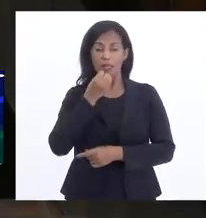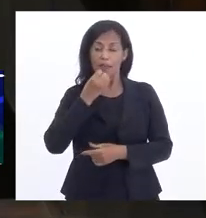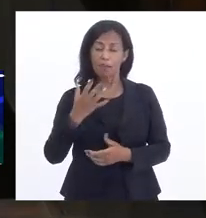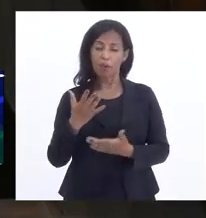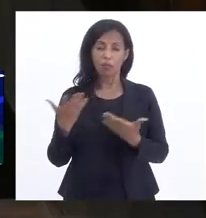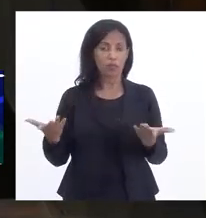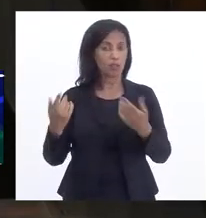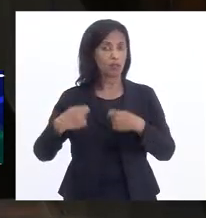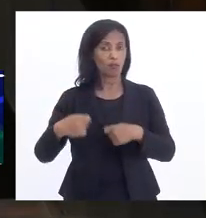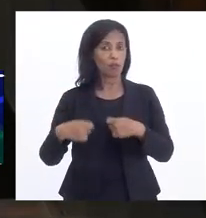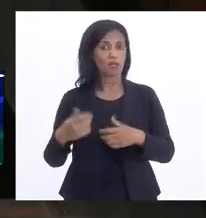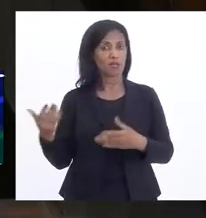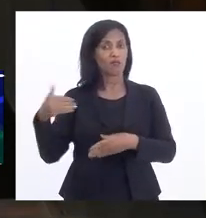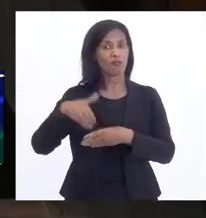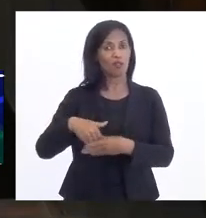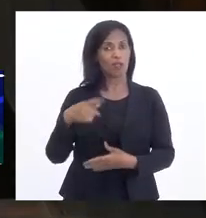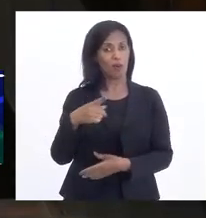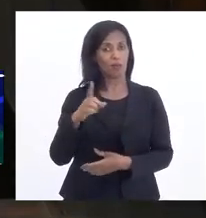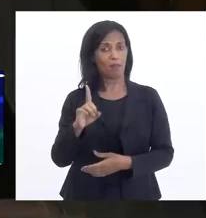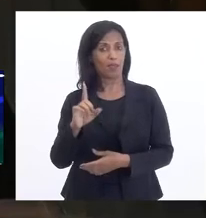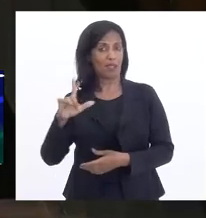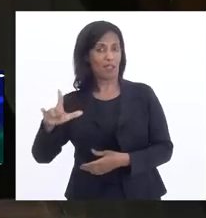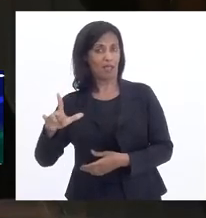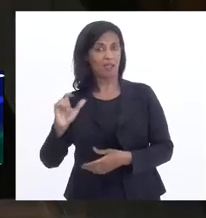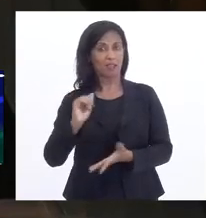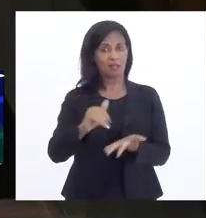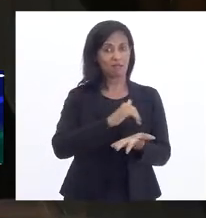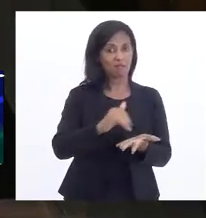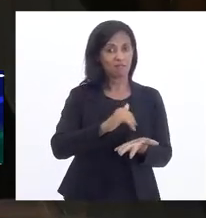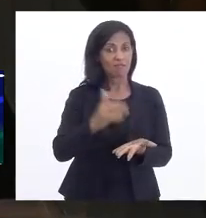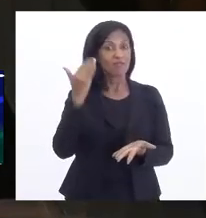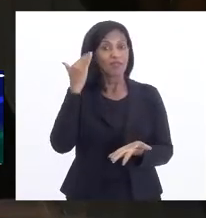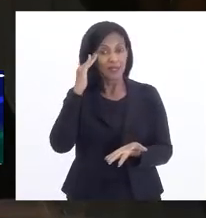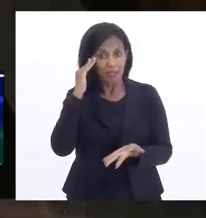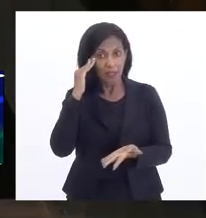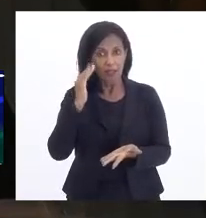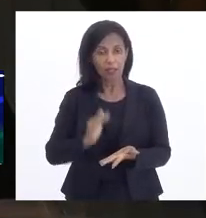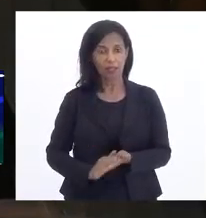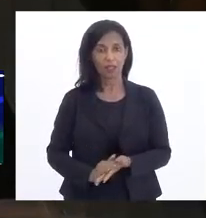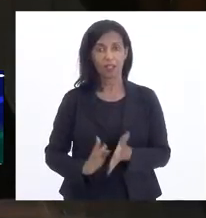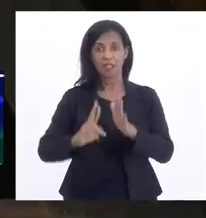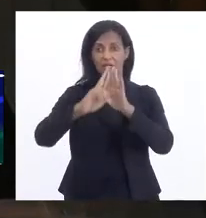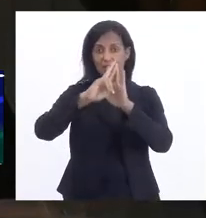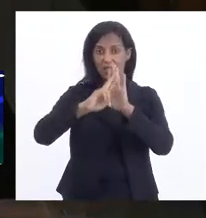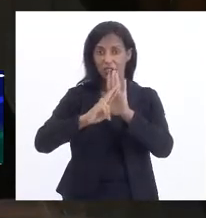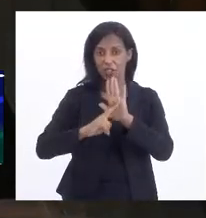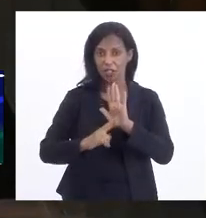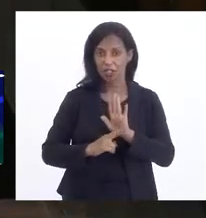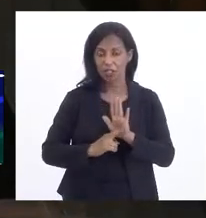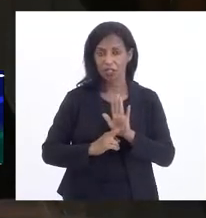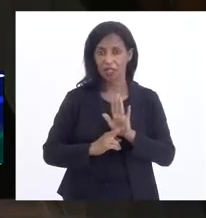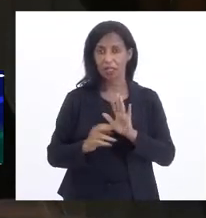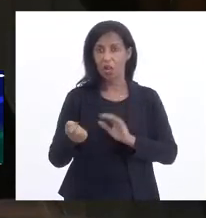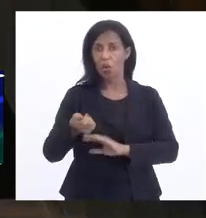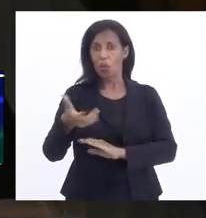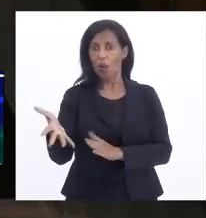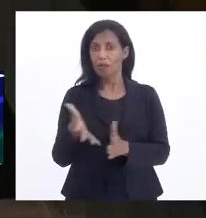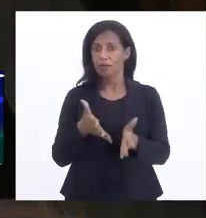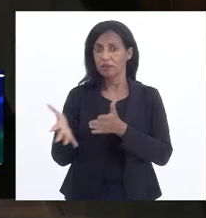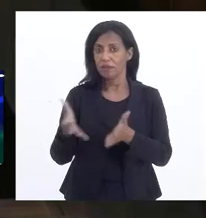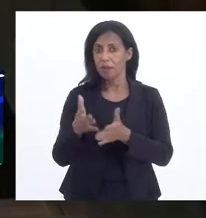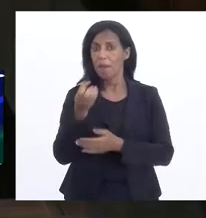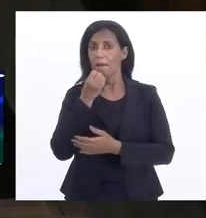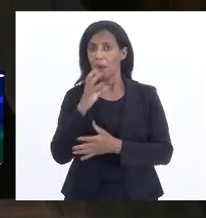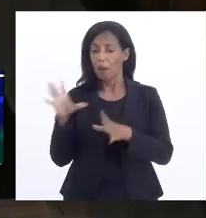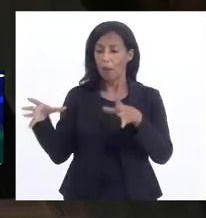não for necessário votar o PDL, que bom se a Secretaria de Educação entender que as regras estabelecidas quase inviabilizam para boa